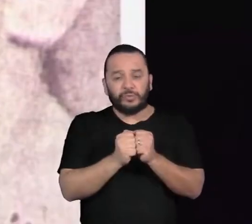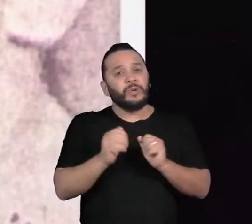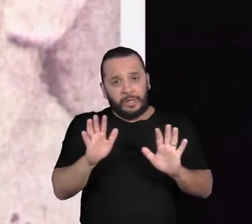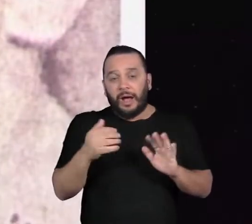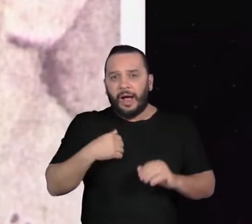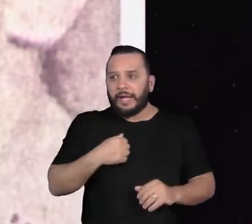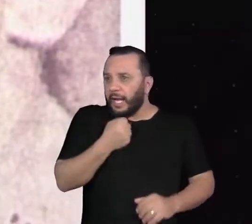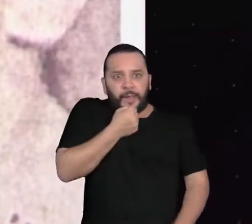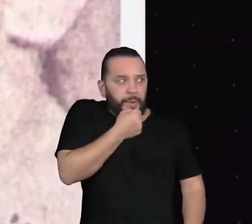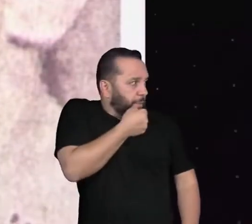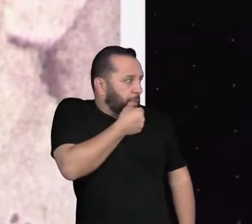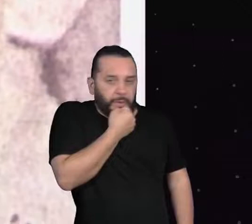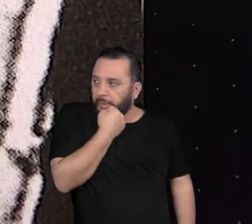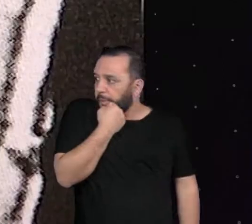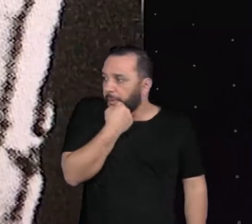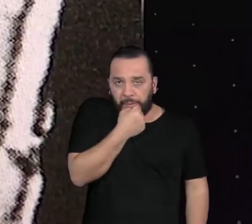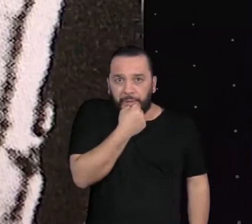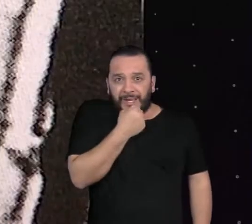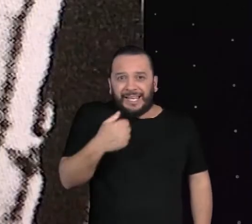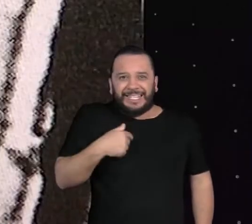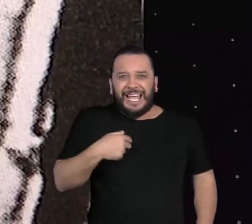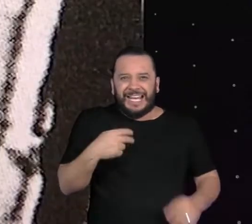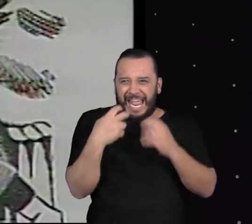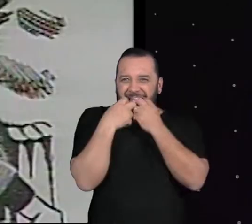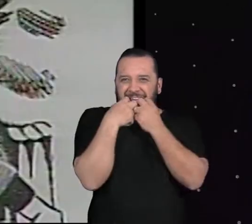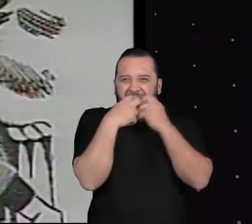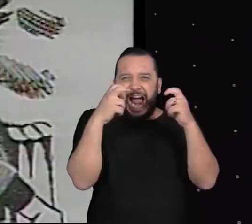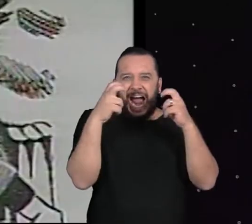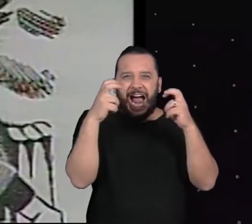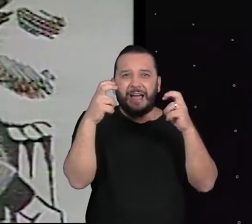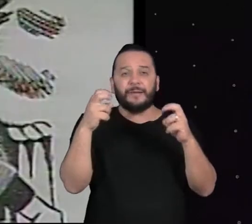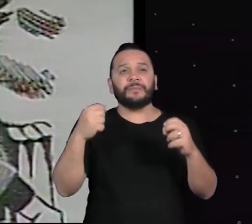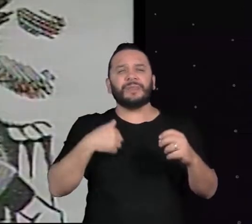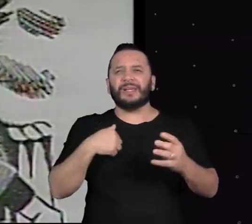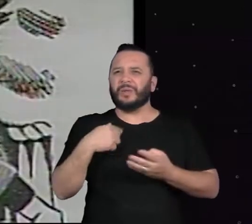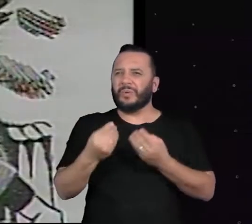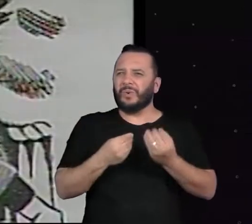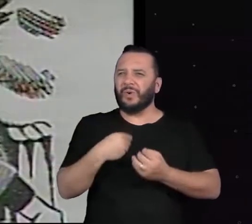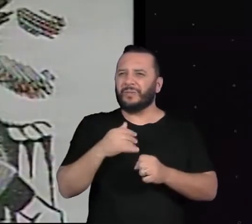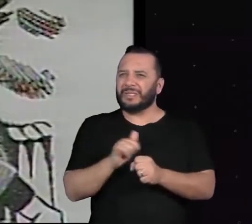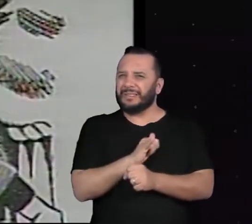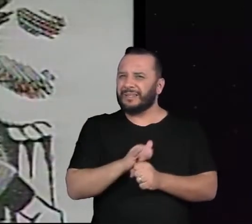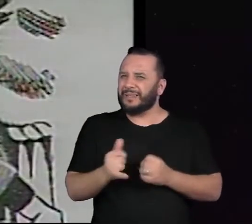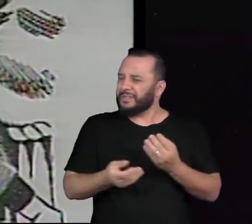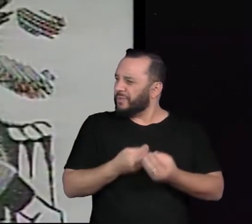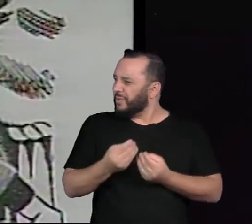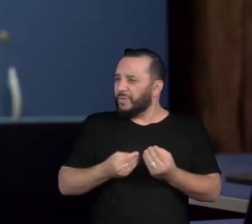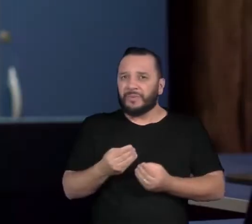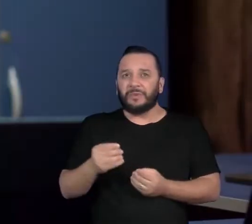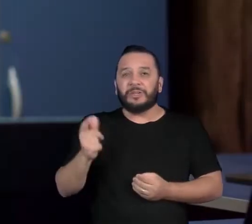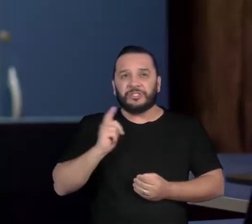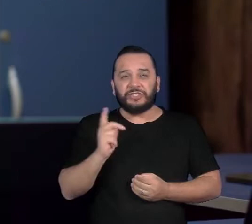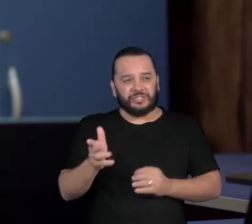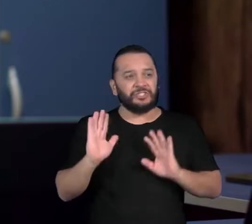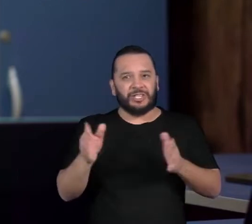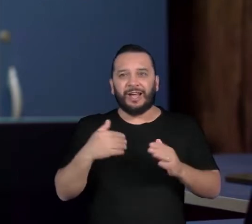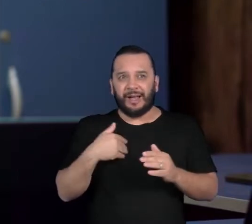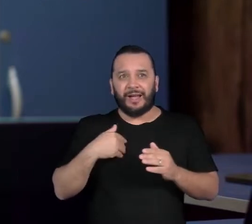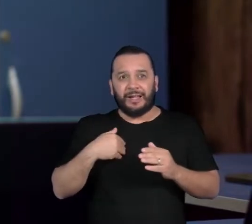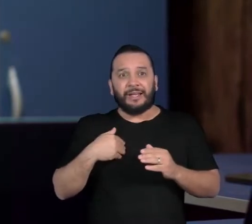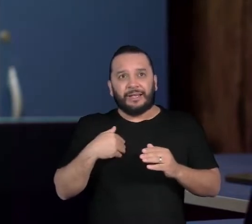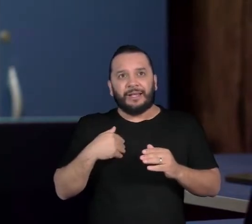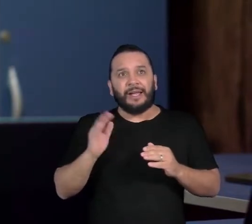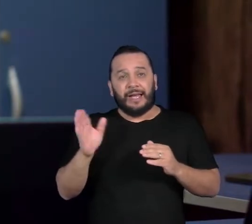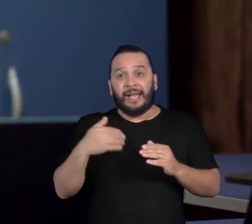torcida levantava, então só se ouvia esse barulho. E ele achou uma solução criativa na época, uma gaita. Ele fazia ali a